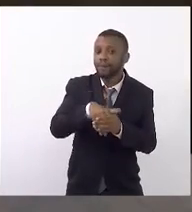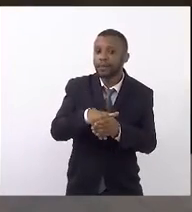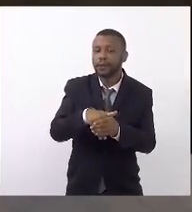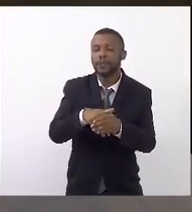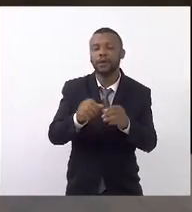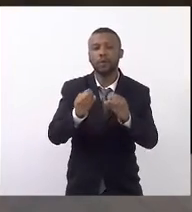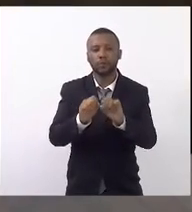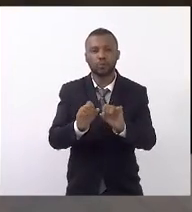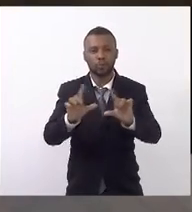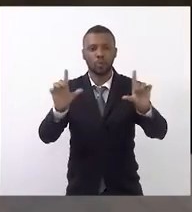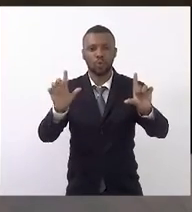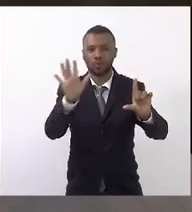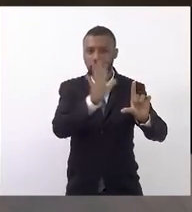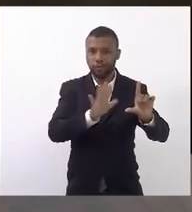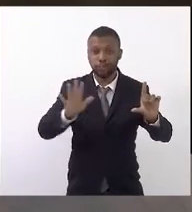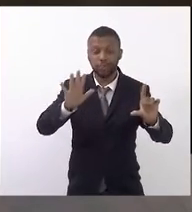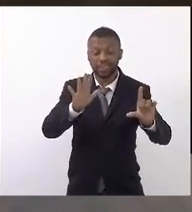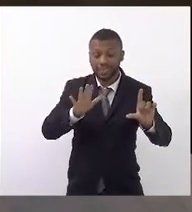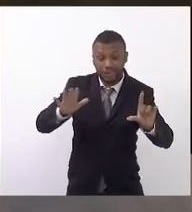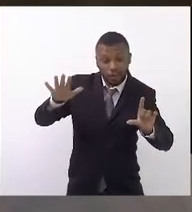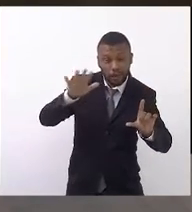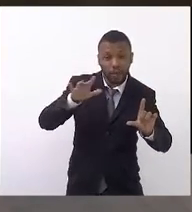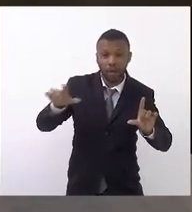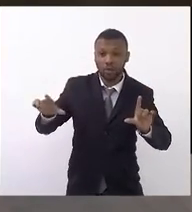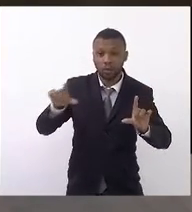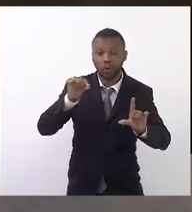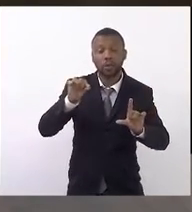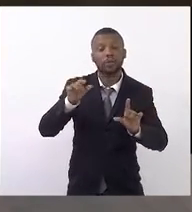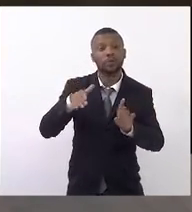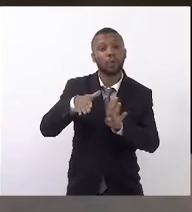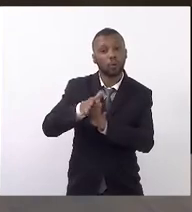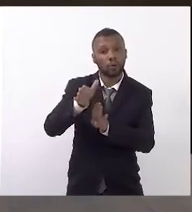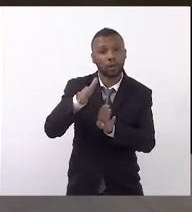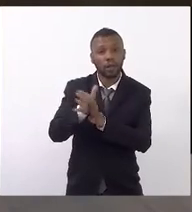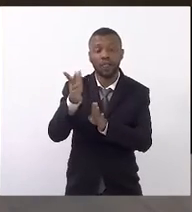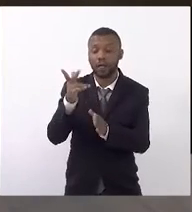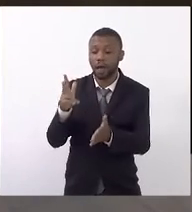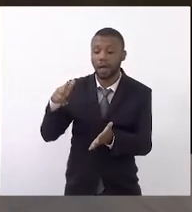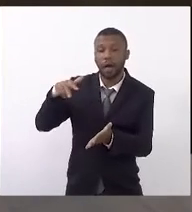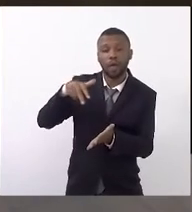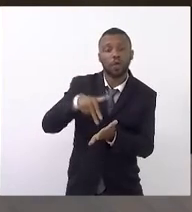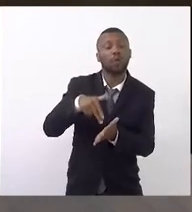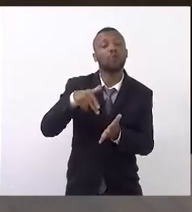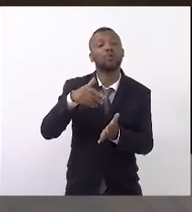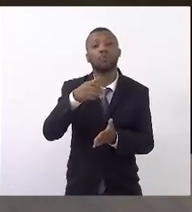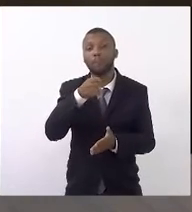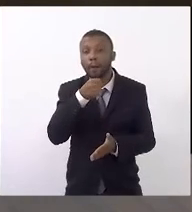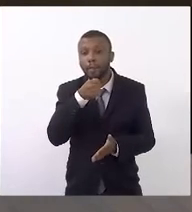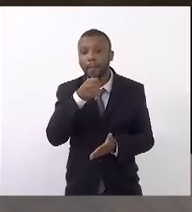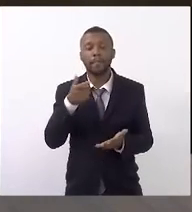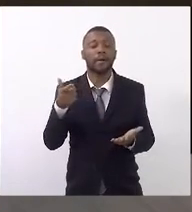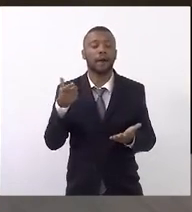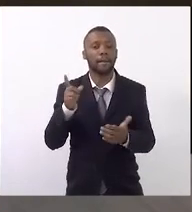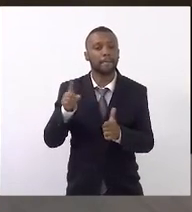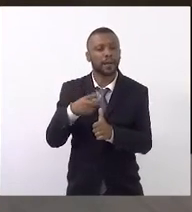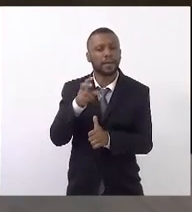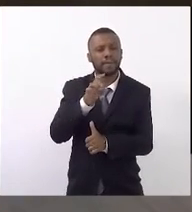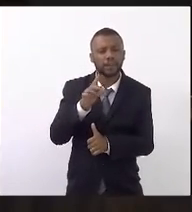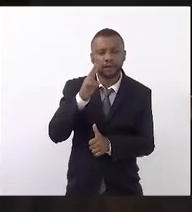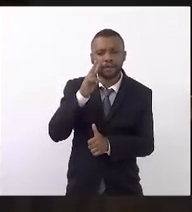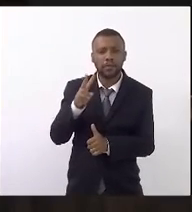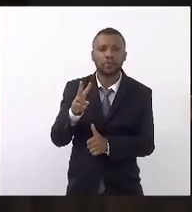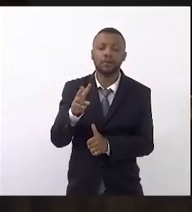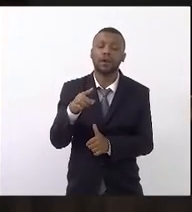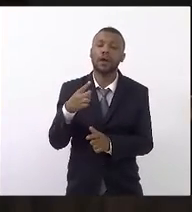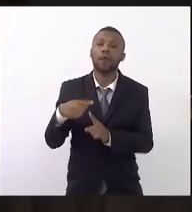a votação para escolha de conselheiro é feita no microfone. É a primeira vez que eu vejo o painel. Estamos remoto, porque